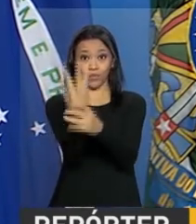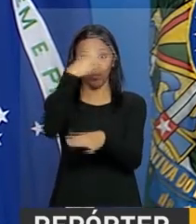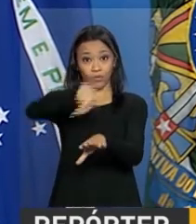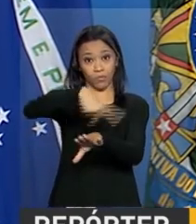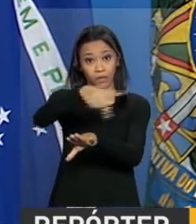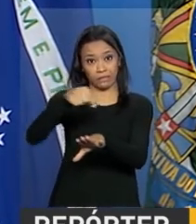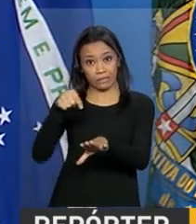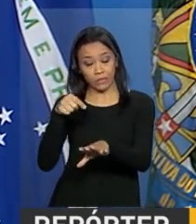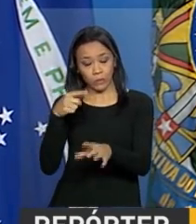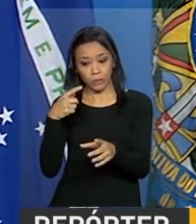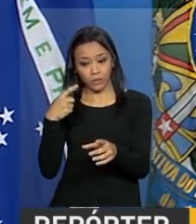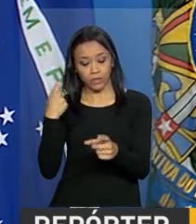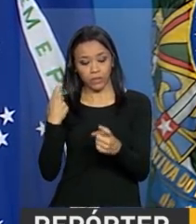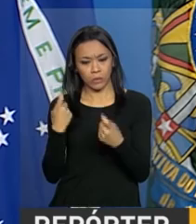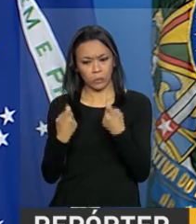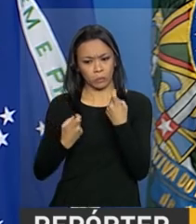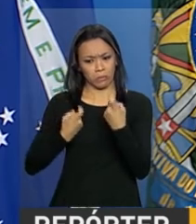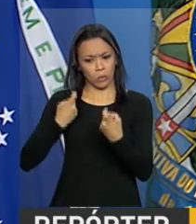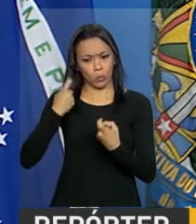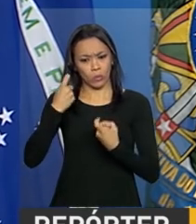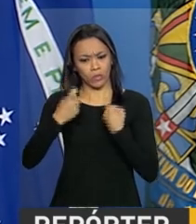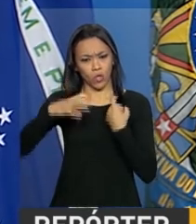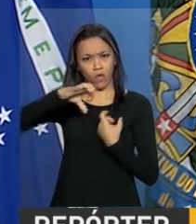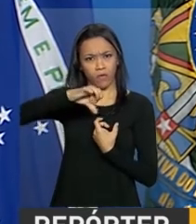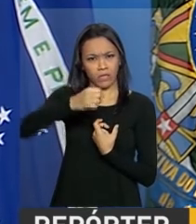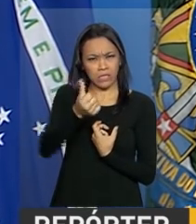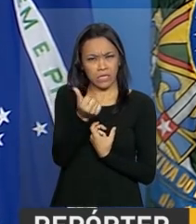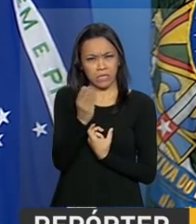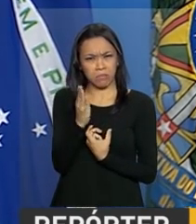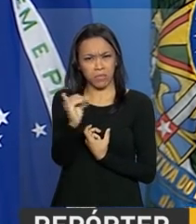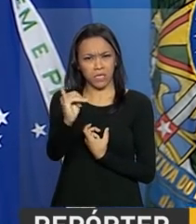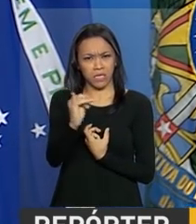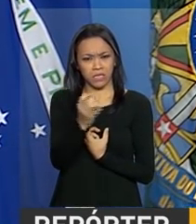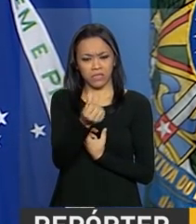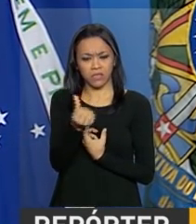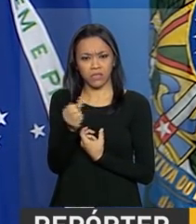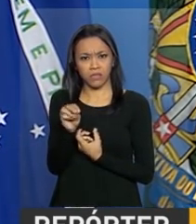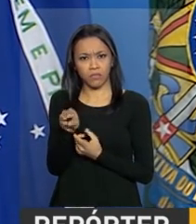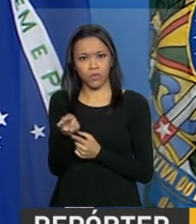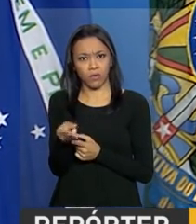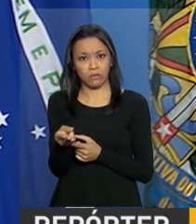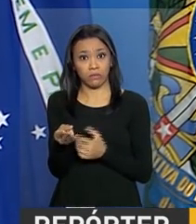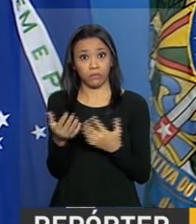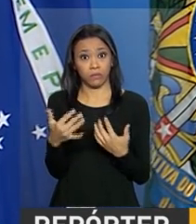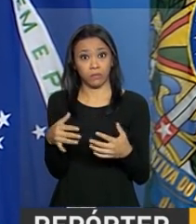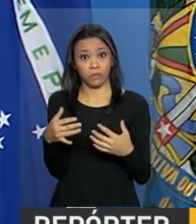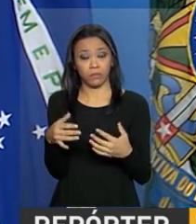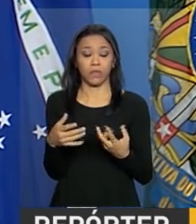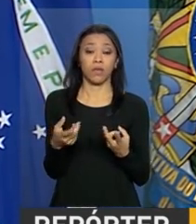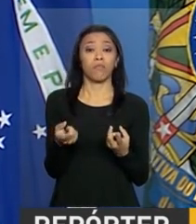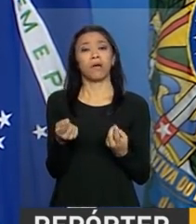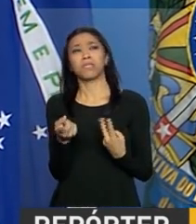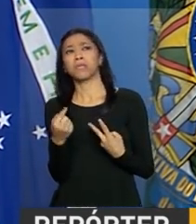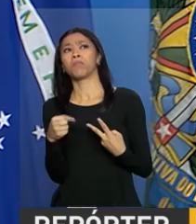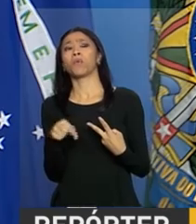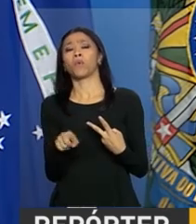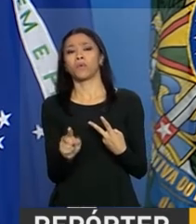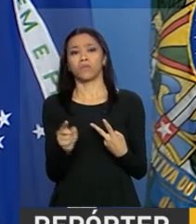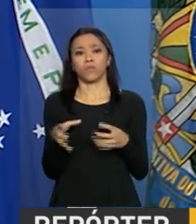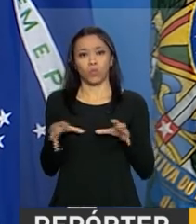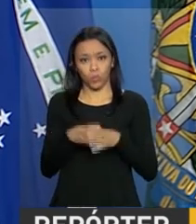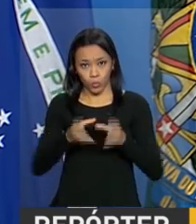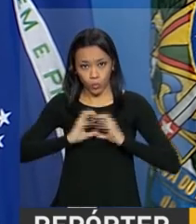preocupante porque era de 96 bilhões e 600 milhões mas num segundo instante quando a equipe